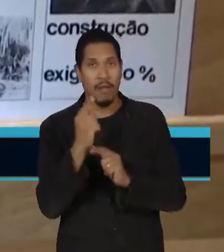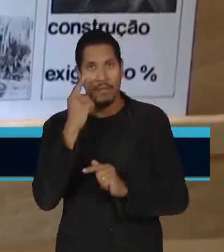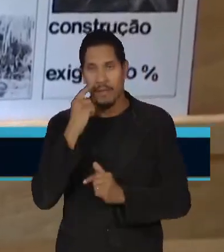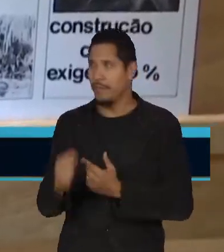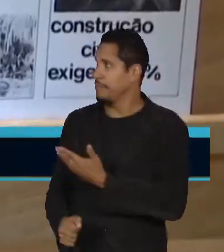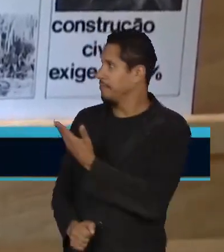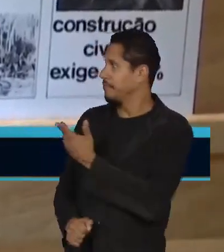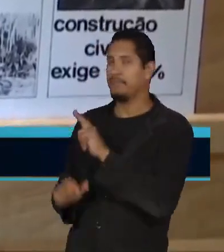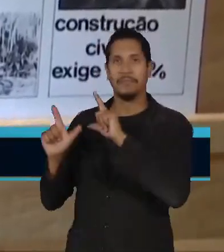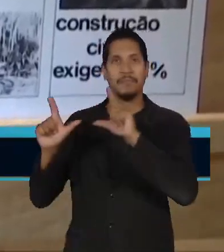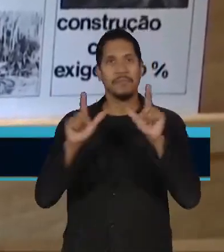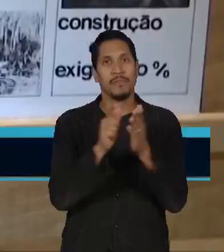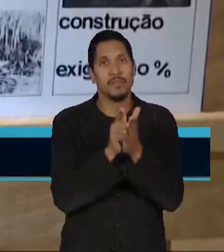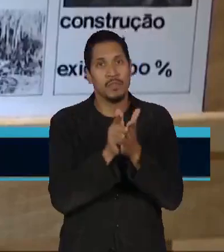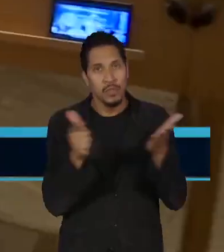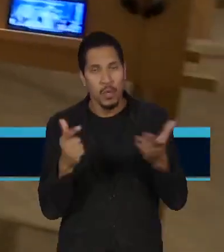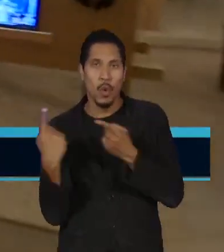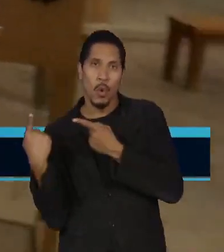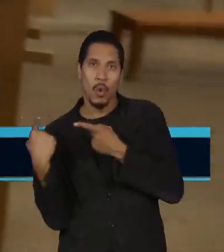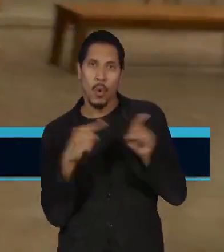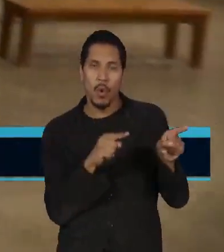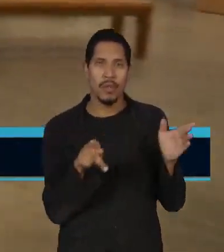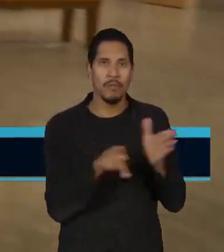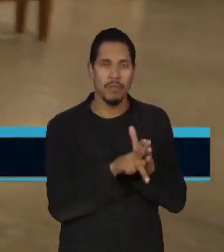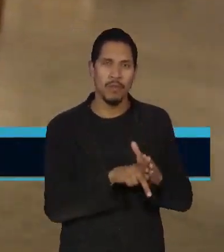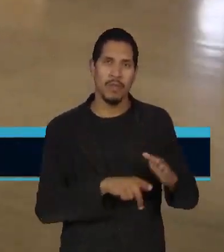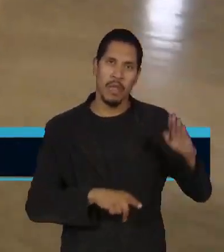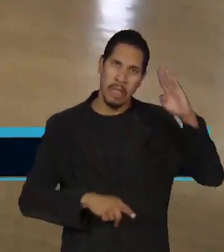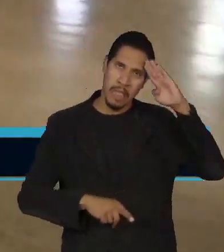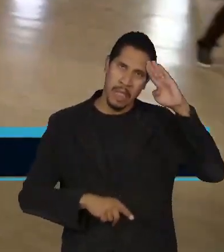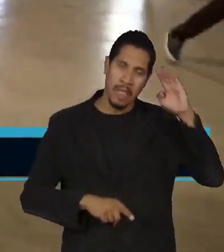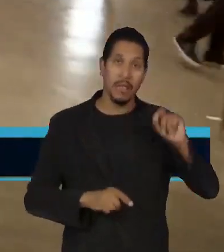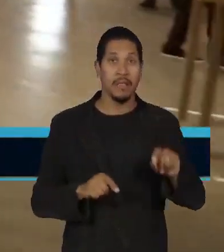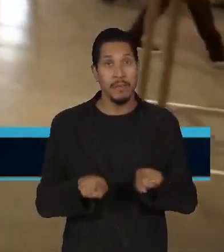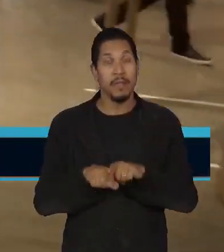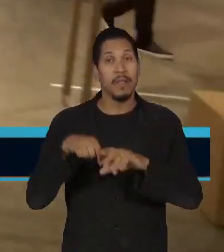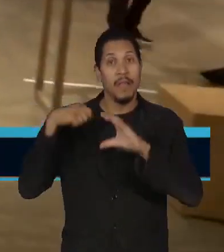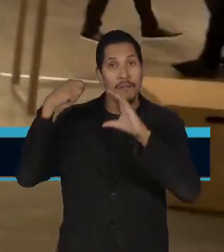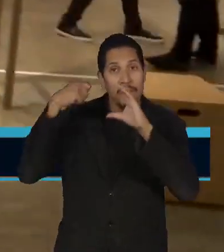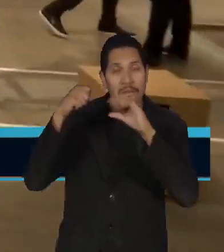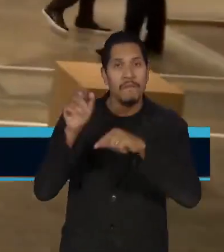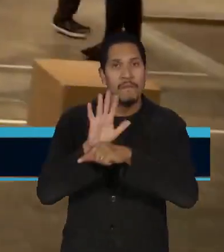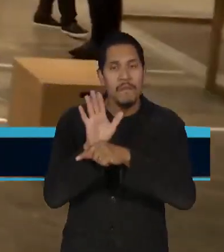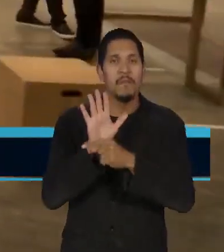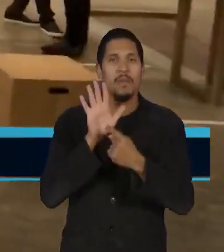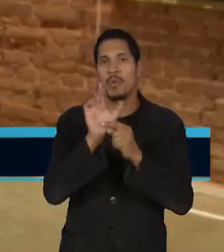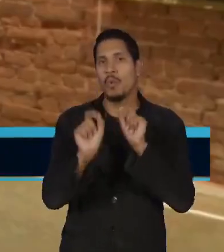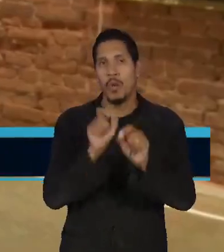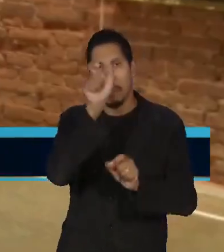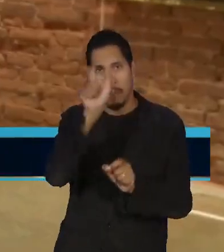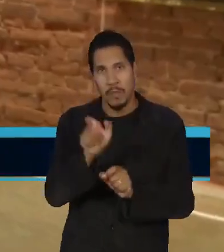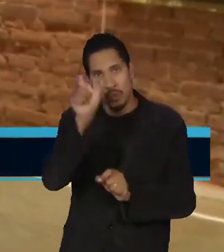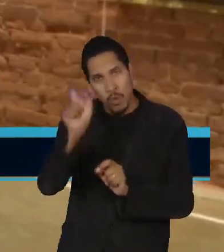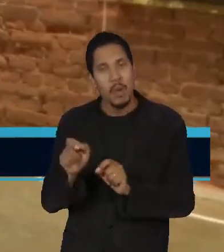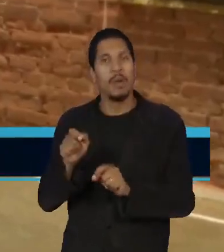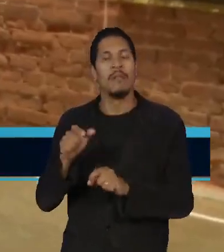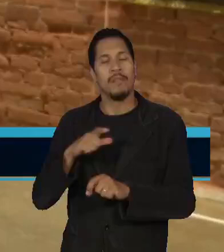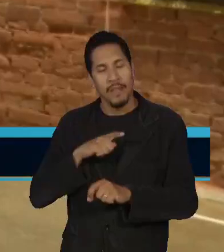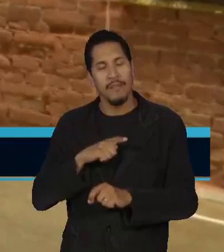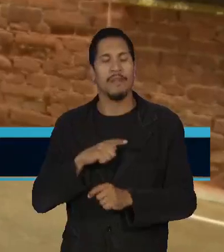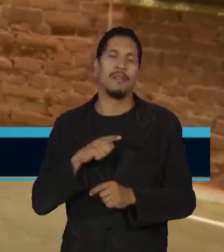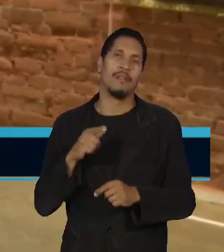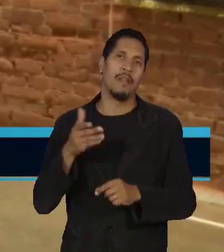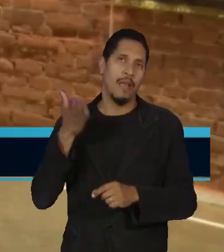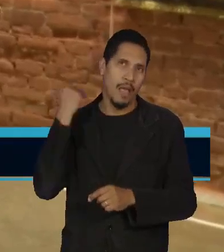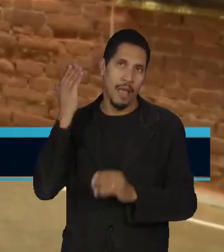de jornais contra o regime militar, vídeos com depoimentos dos participantes dos movimentos e peças como esta